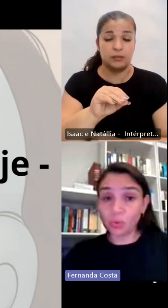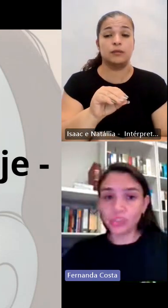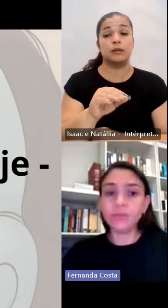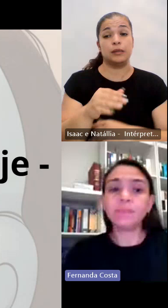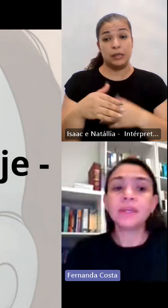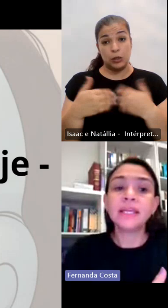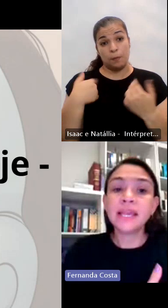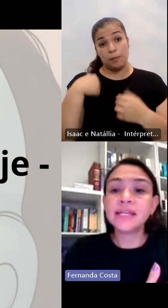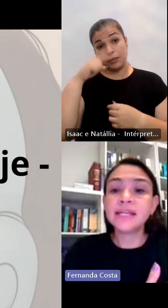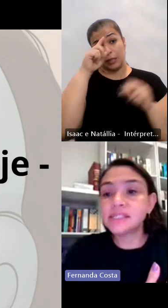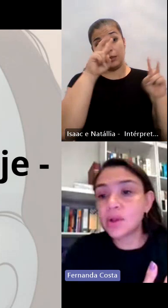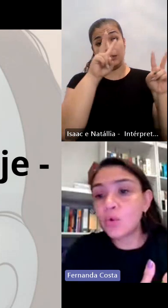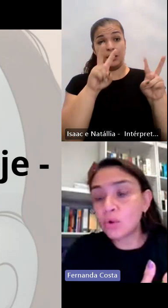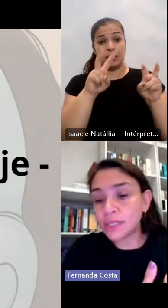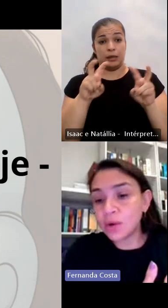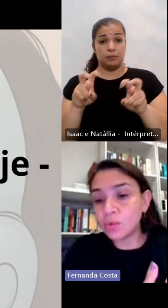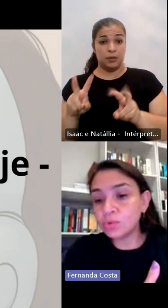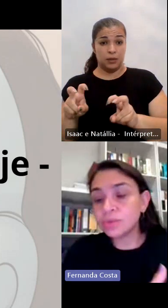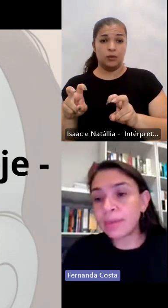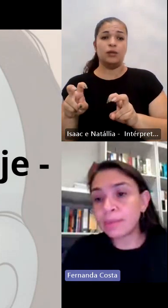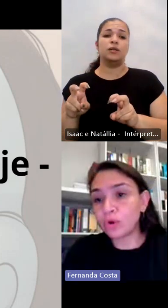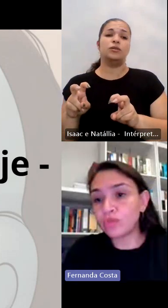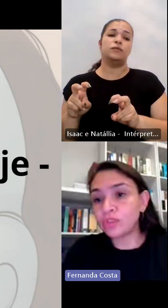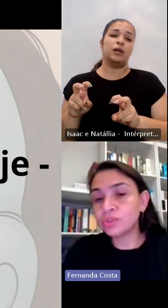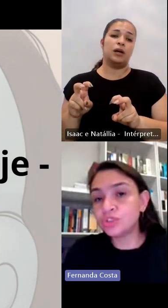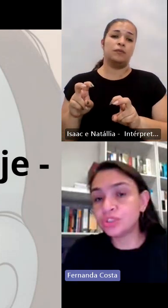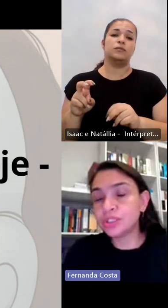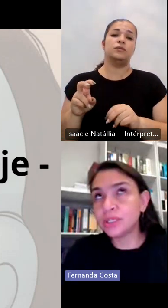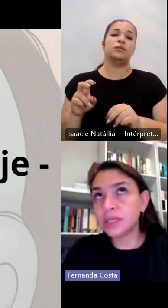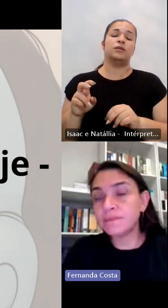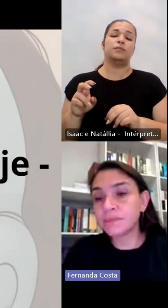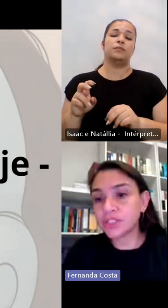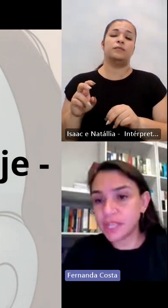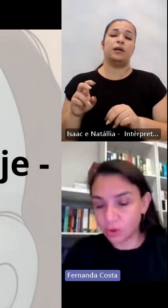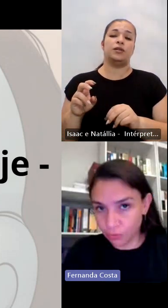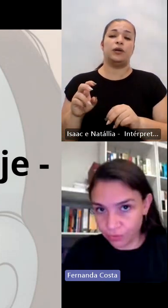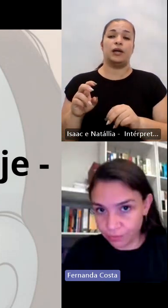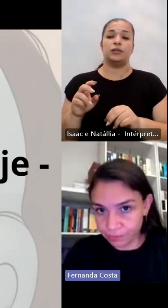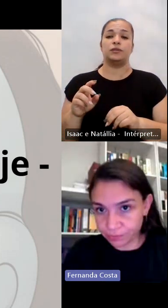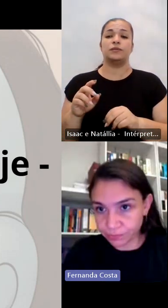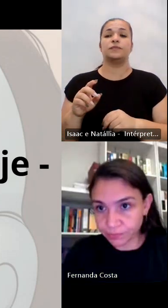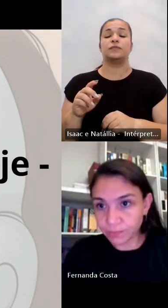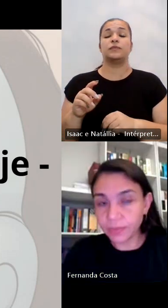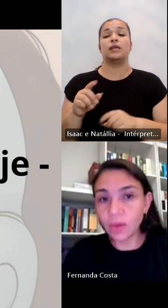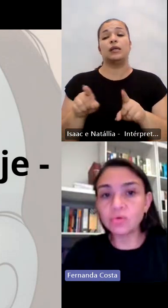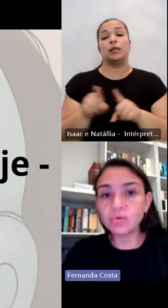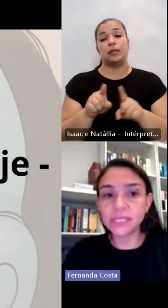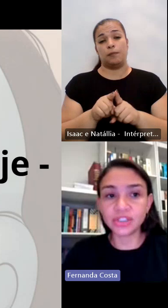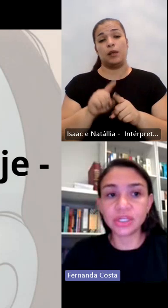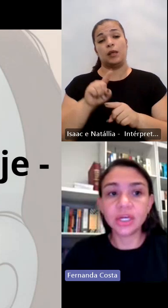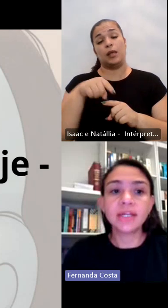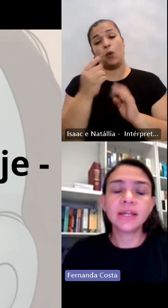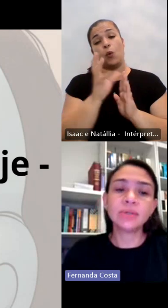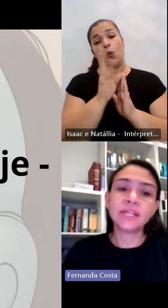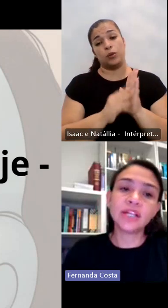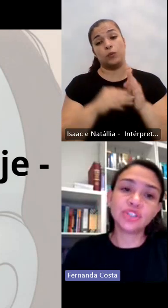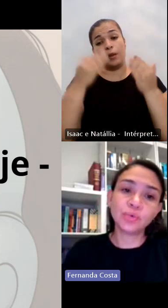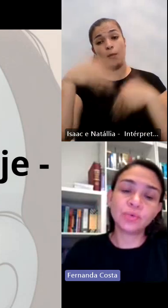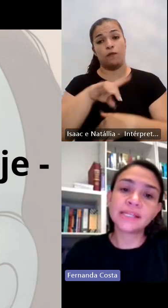de hoje e esse ser o conteúdo da prova do dia 19. Ou seja,